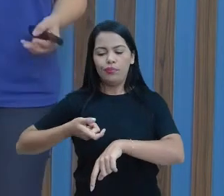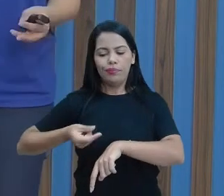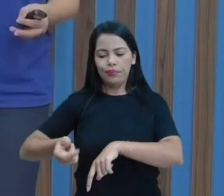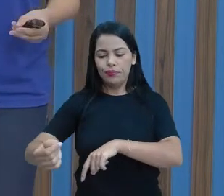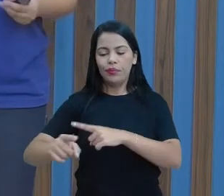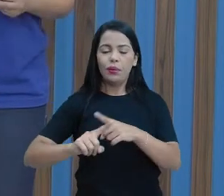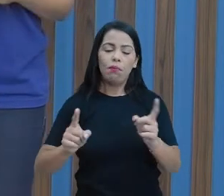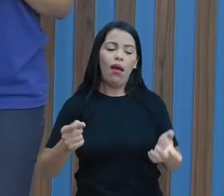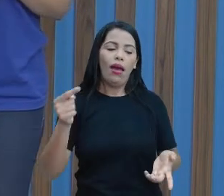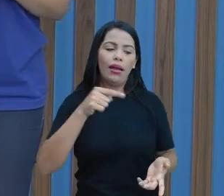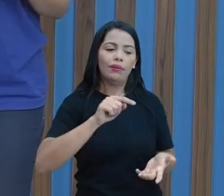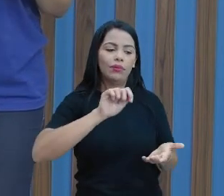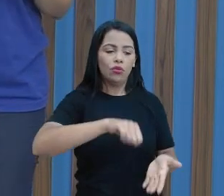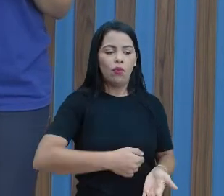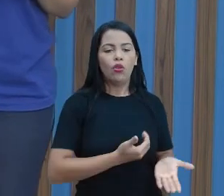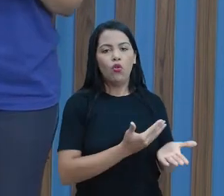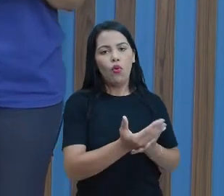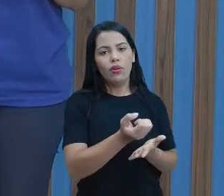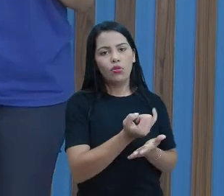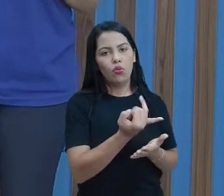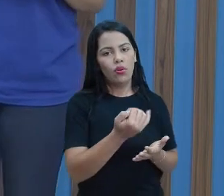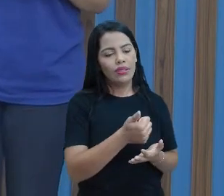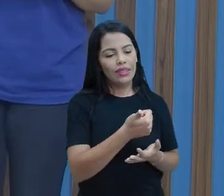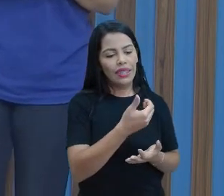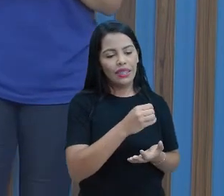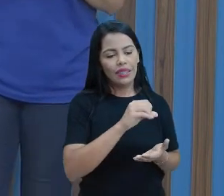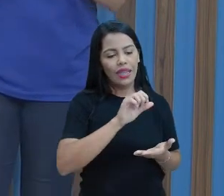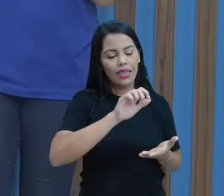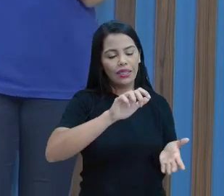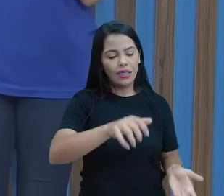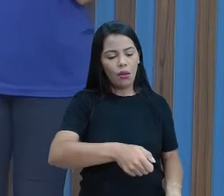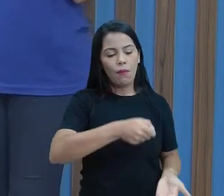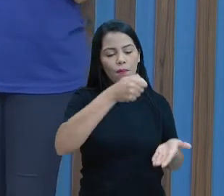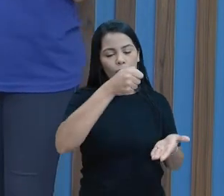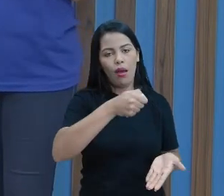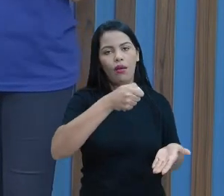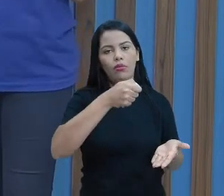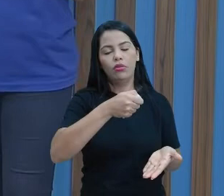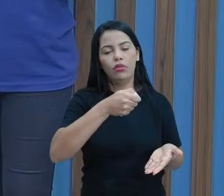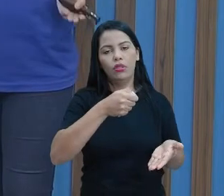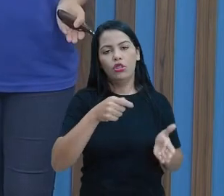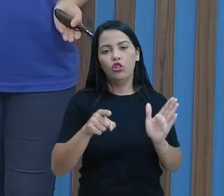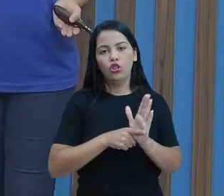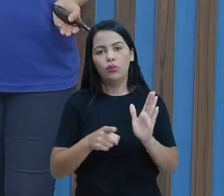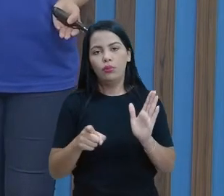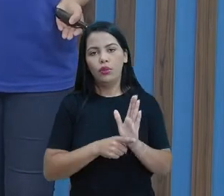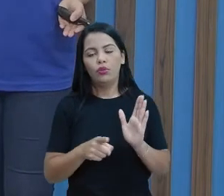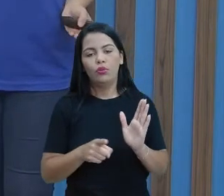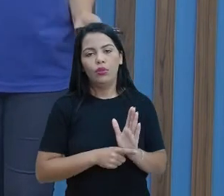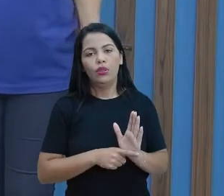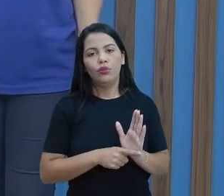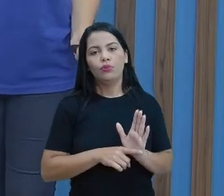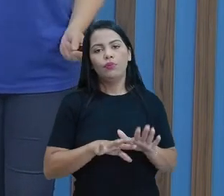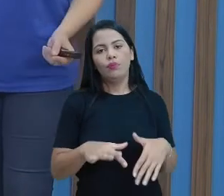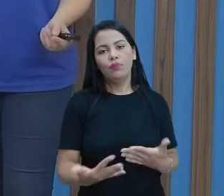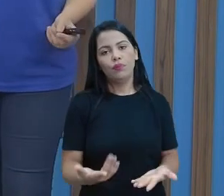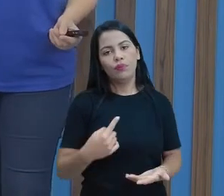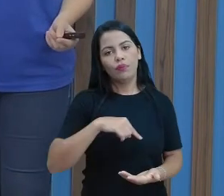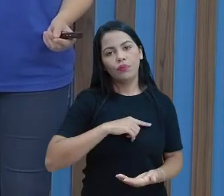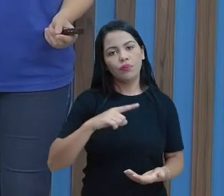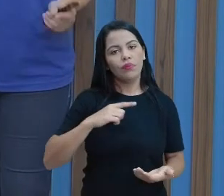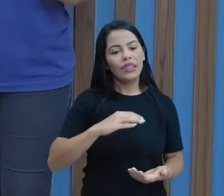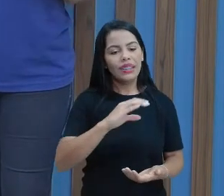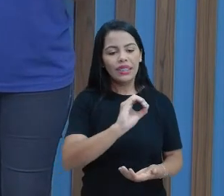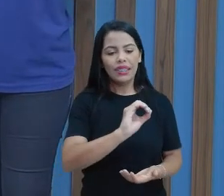balde, a gente viu que começou com a quantidade e foi diminuindo. Então, no mínimo, que eu não posso dizer no máximo, a gente ia ter 0